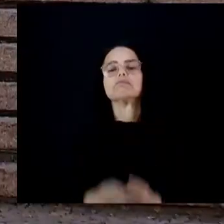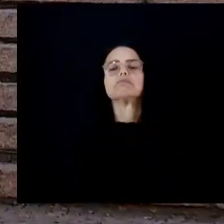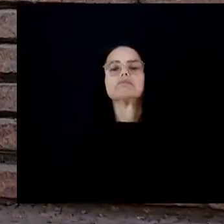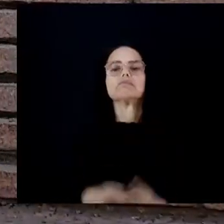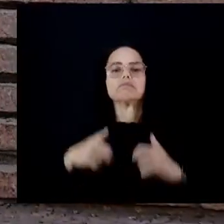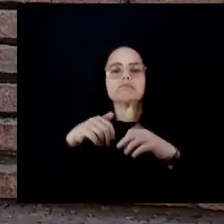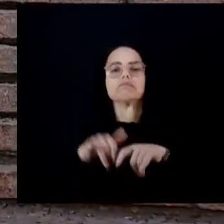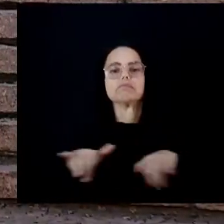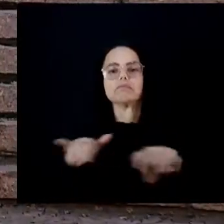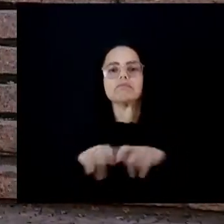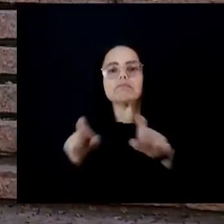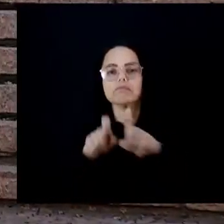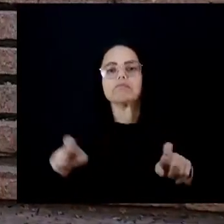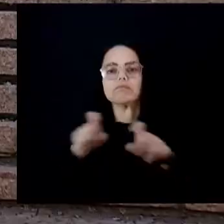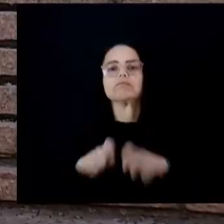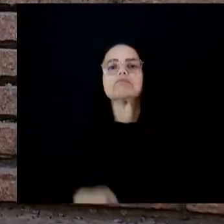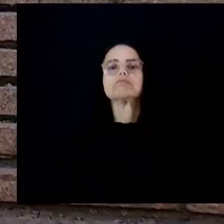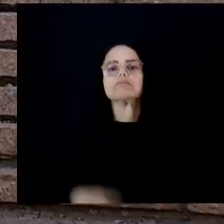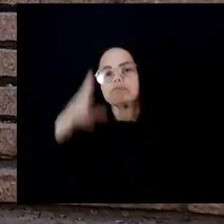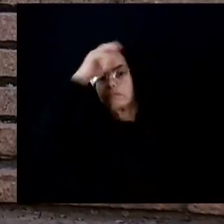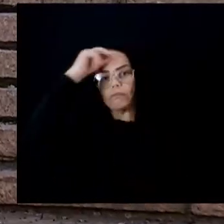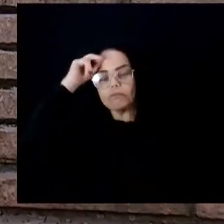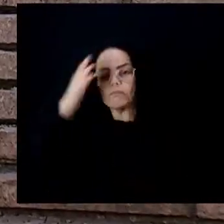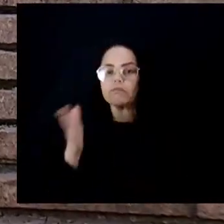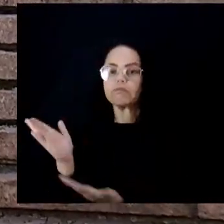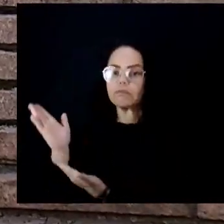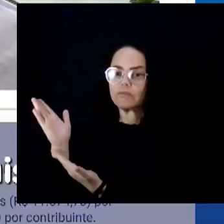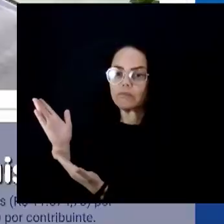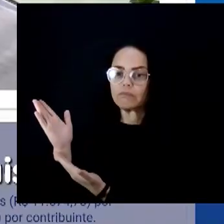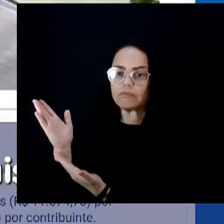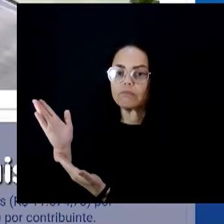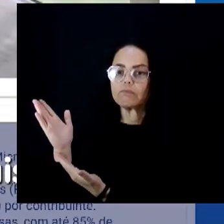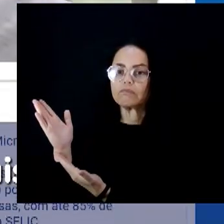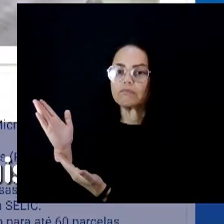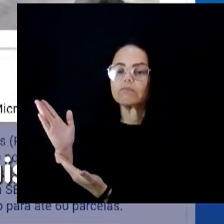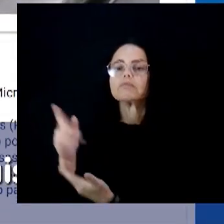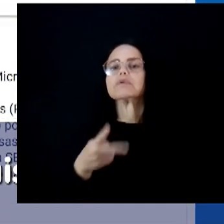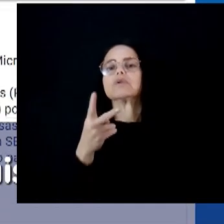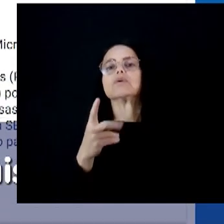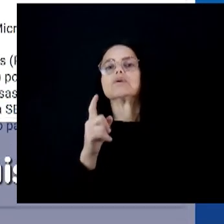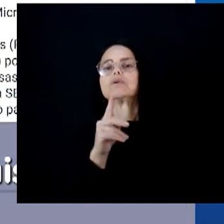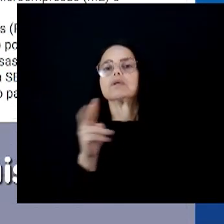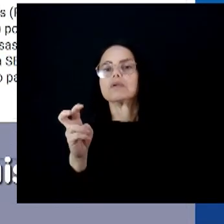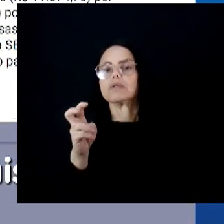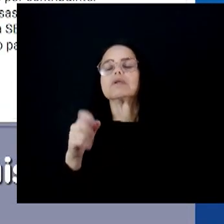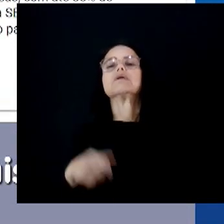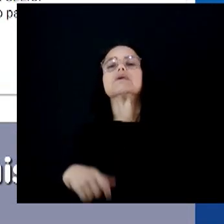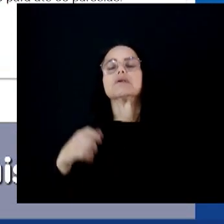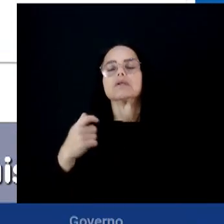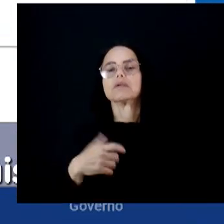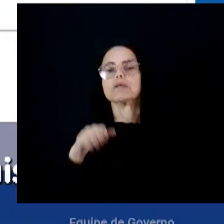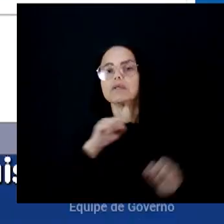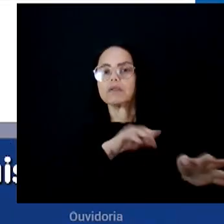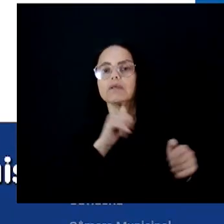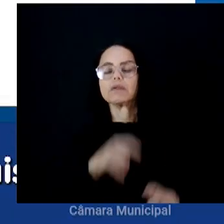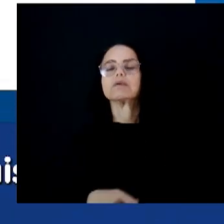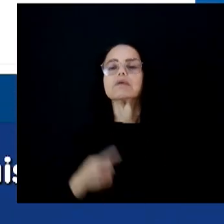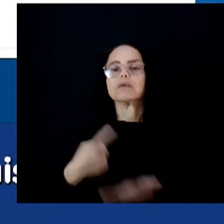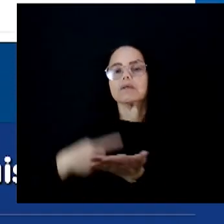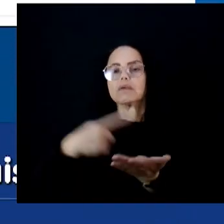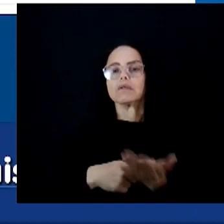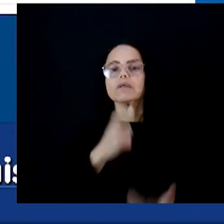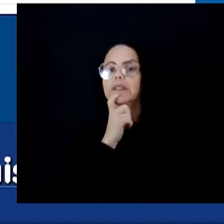ambiente exclusivo da Prefeitura a partir da segunda quinzena de setembro. No site do Concilia Campinas, o contribuinte também